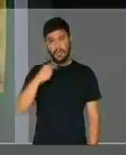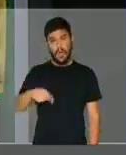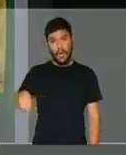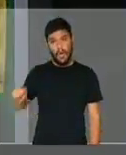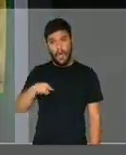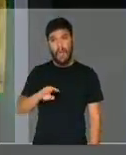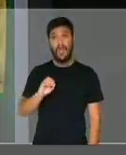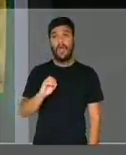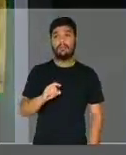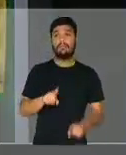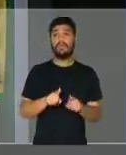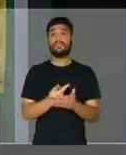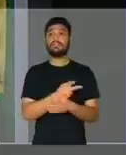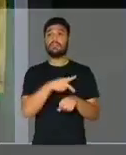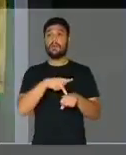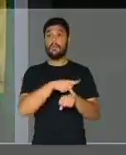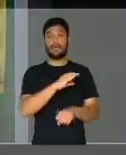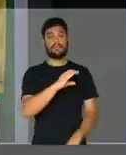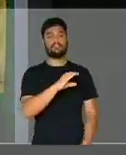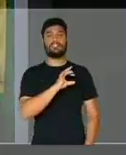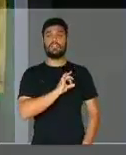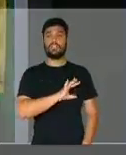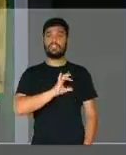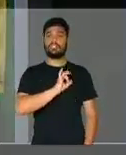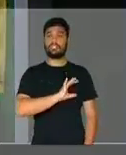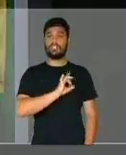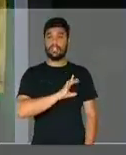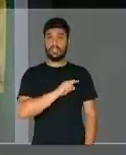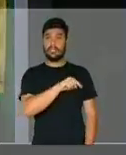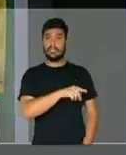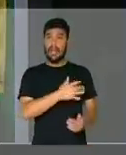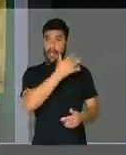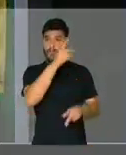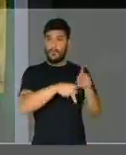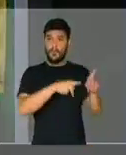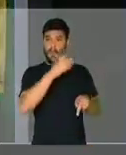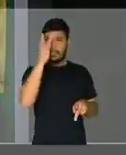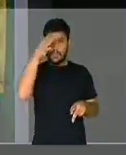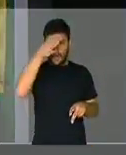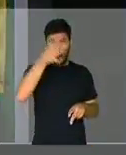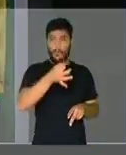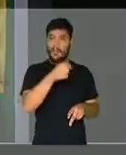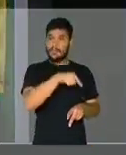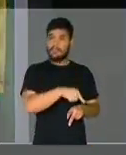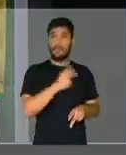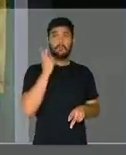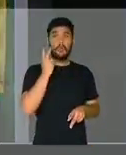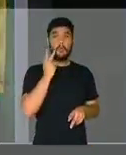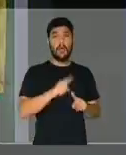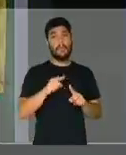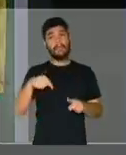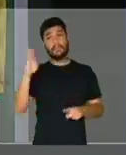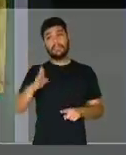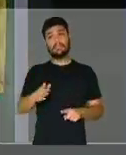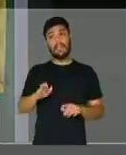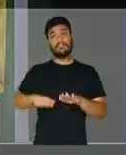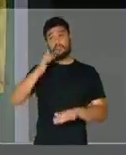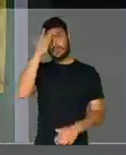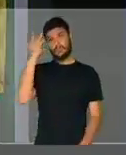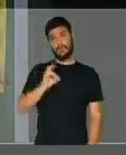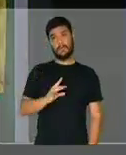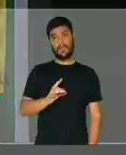tem acontecido no Chile, ao invés de ampla compreensão de toda a população. Independentemente da paternidade da